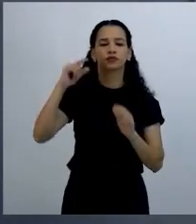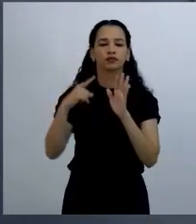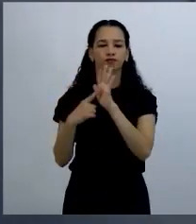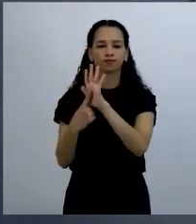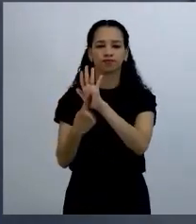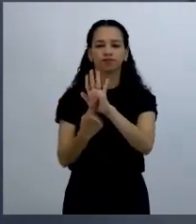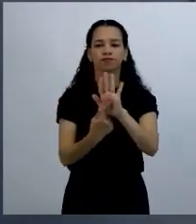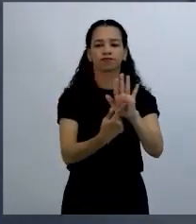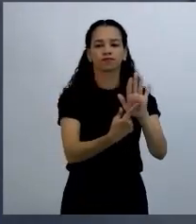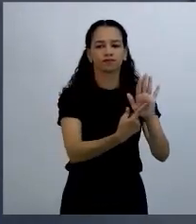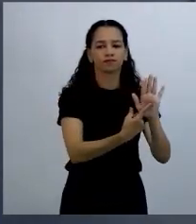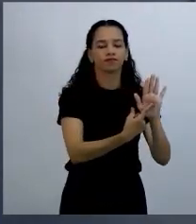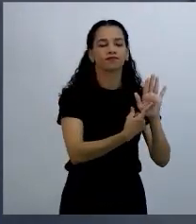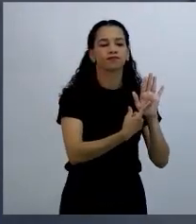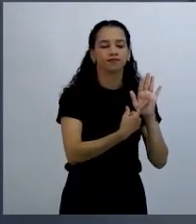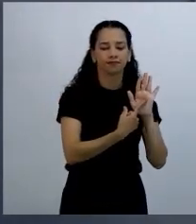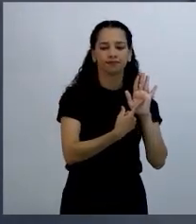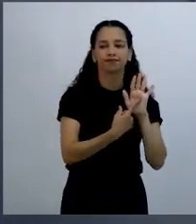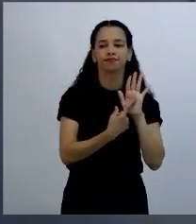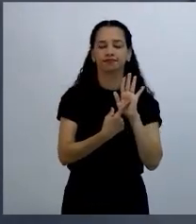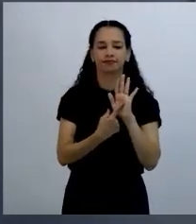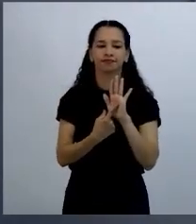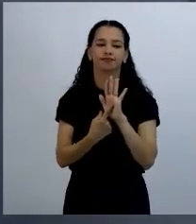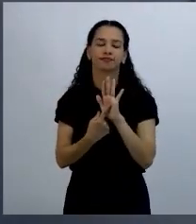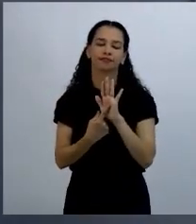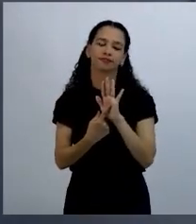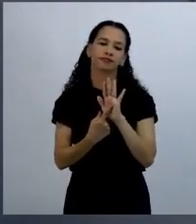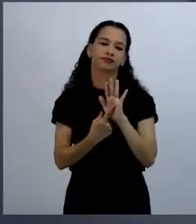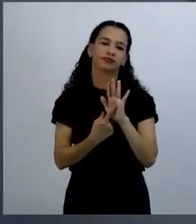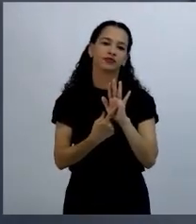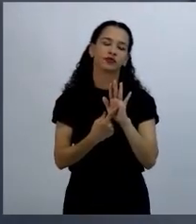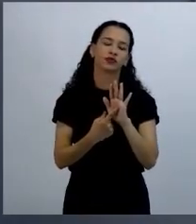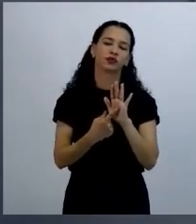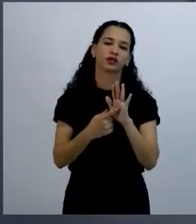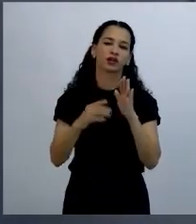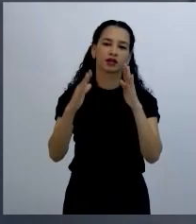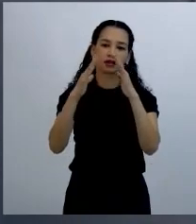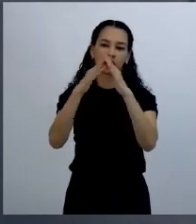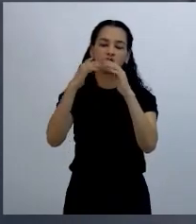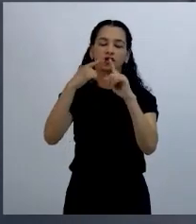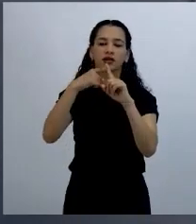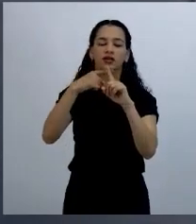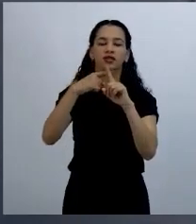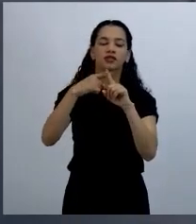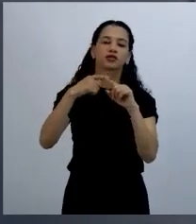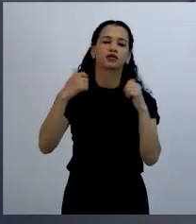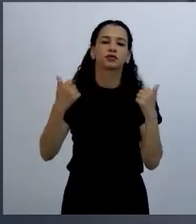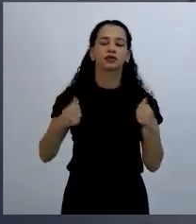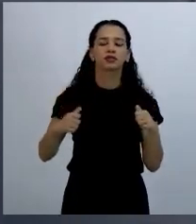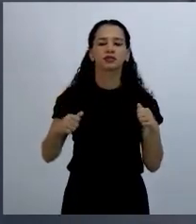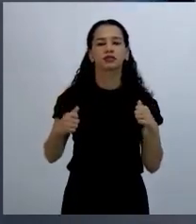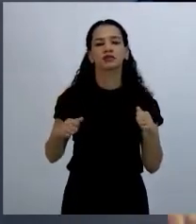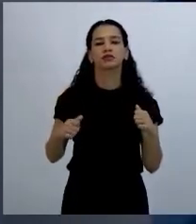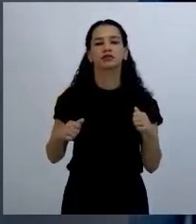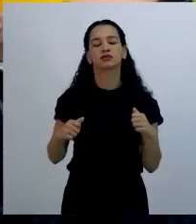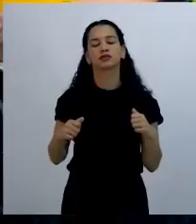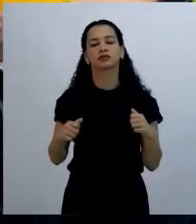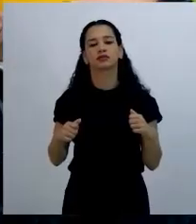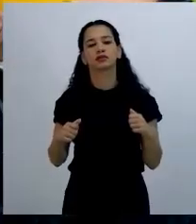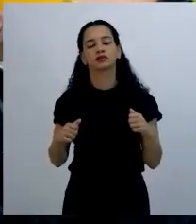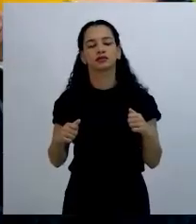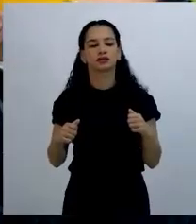esse ministério se Deus está lhe dando a percepção que é preciso fazer isso é preciso fazer aquilo